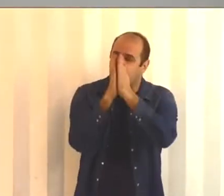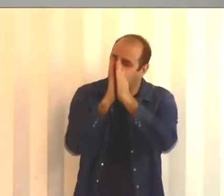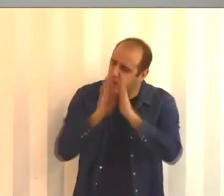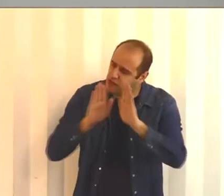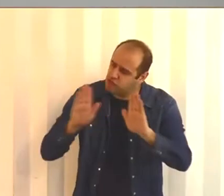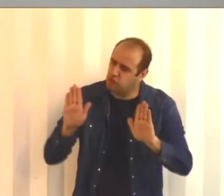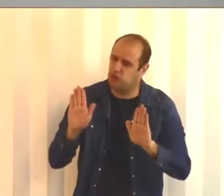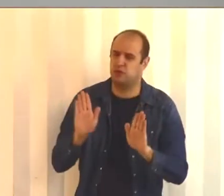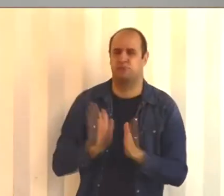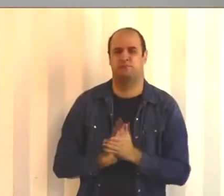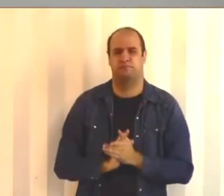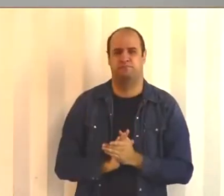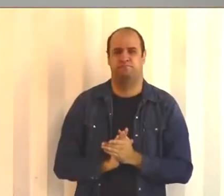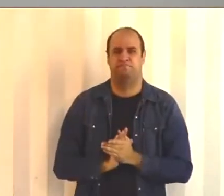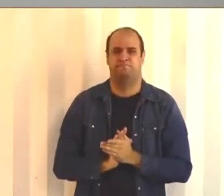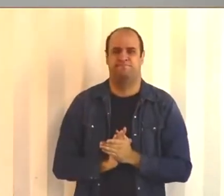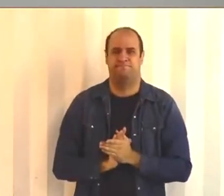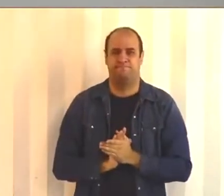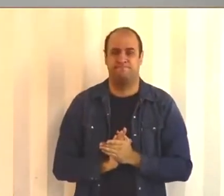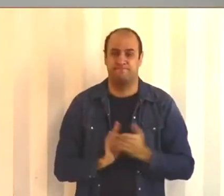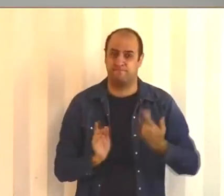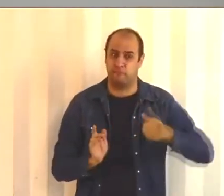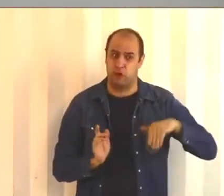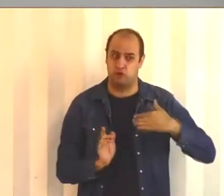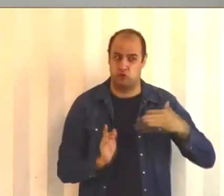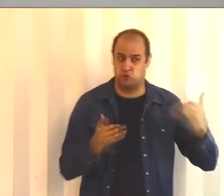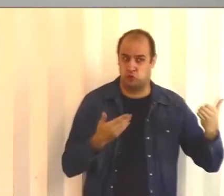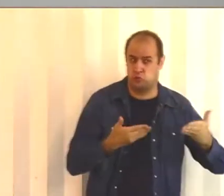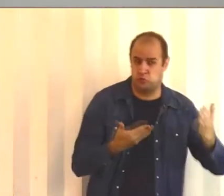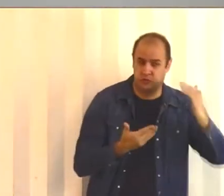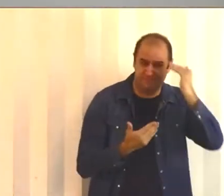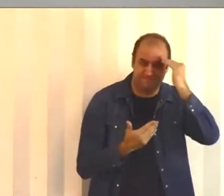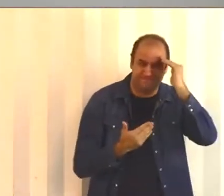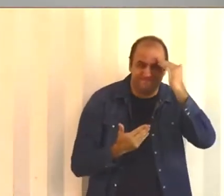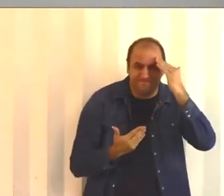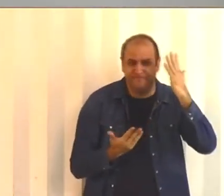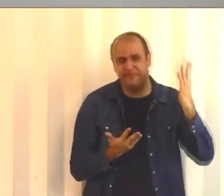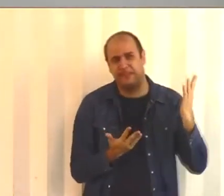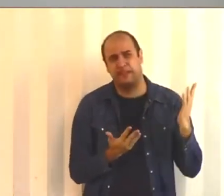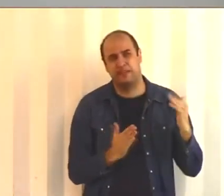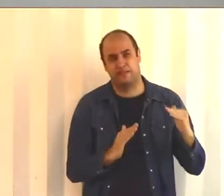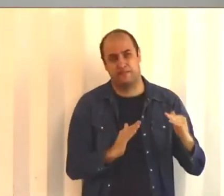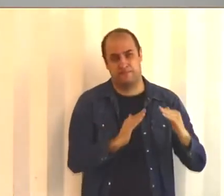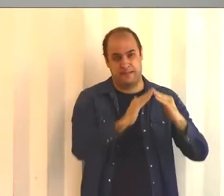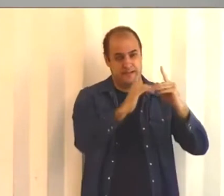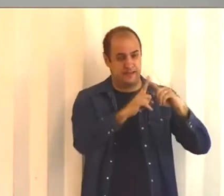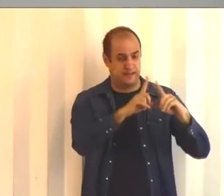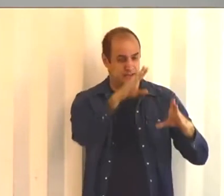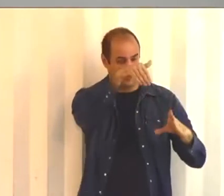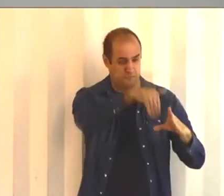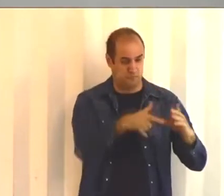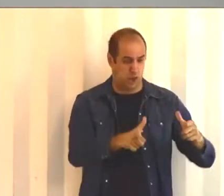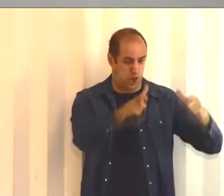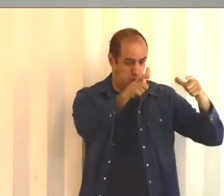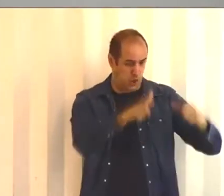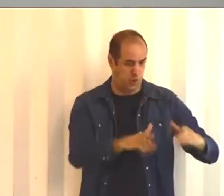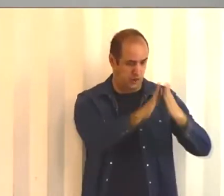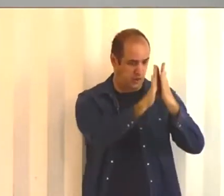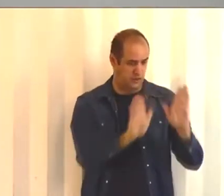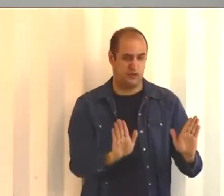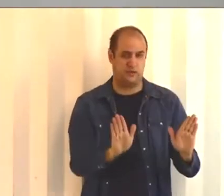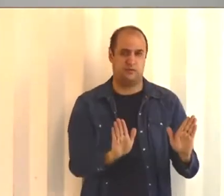adoração. Nós temos no Ocidente o entendimento, é mais comum termos esse entendimento, que a igreja é o local de